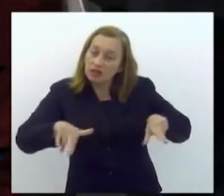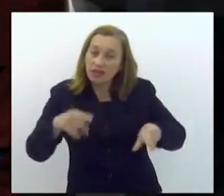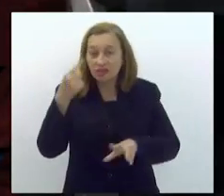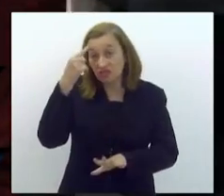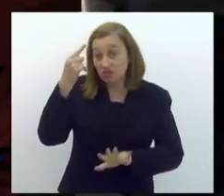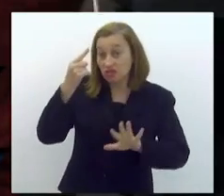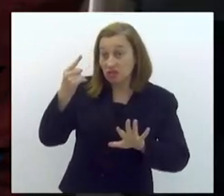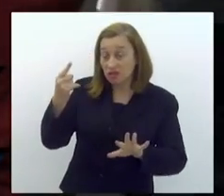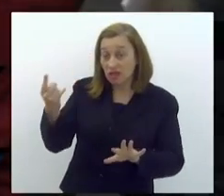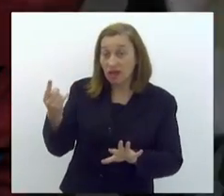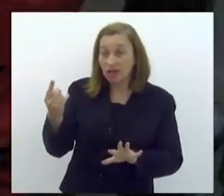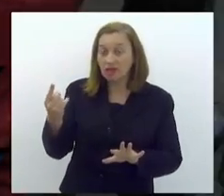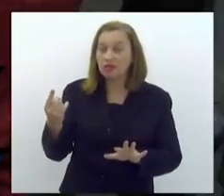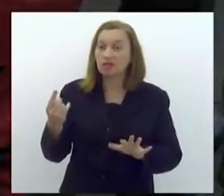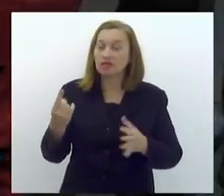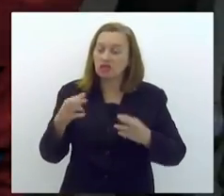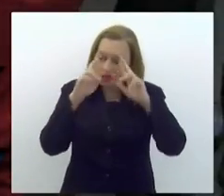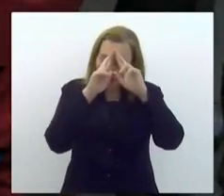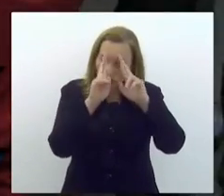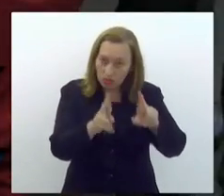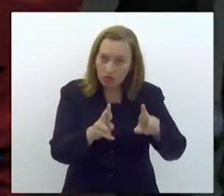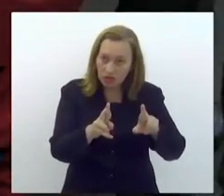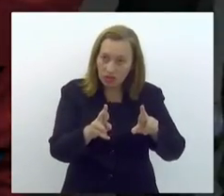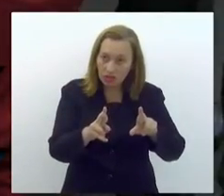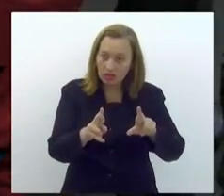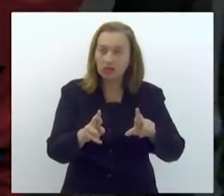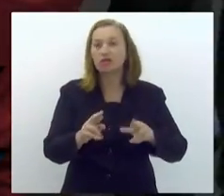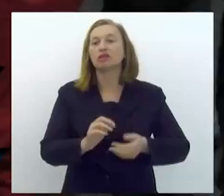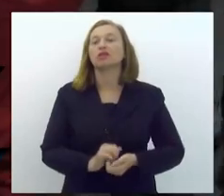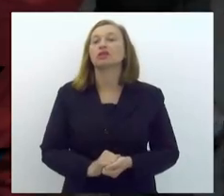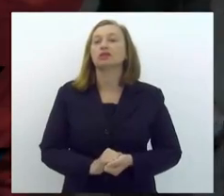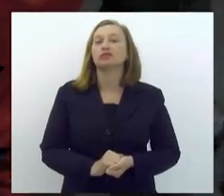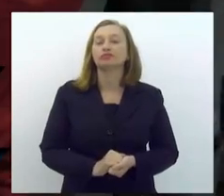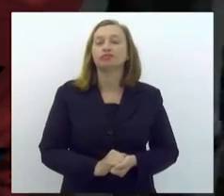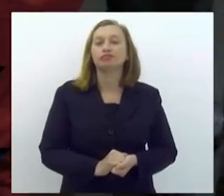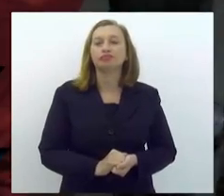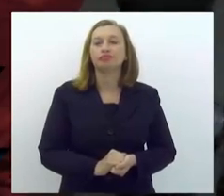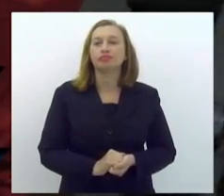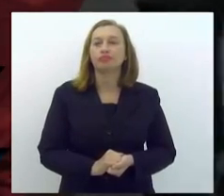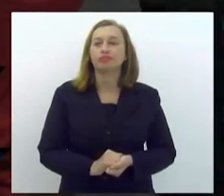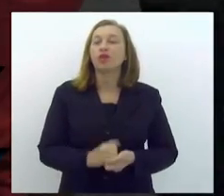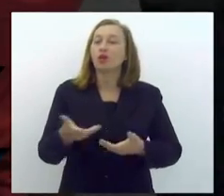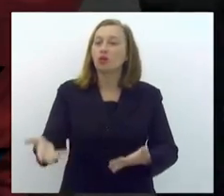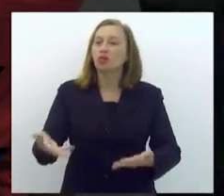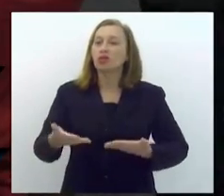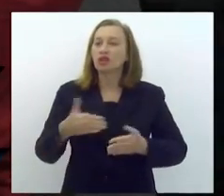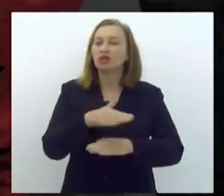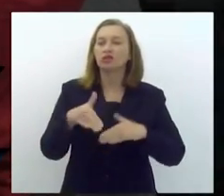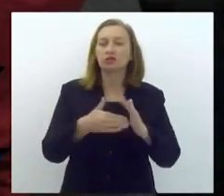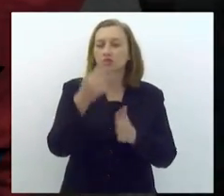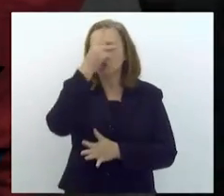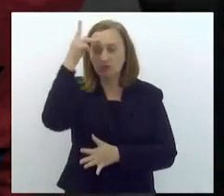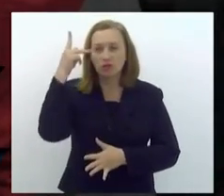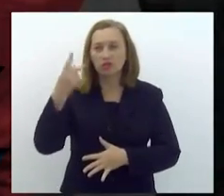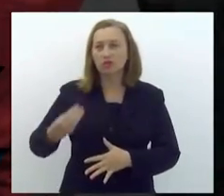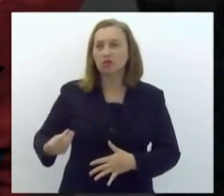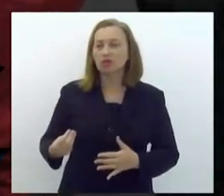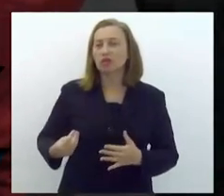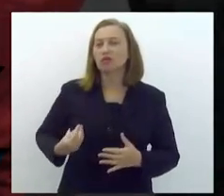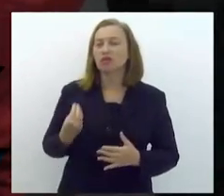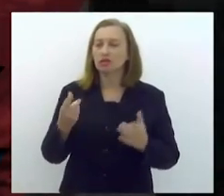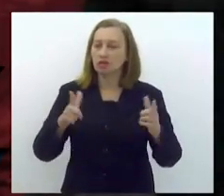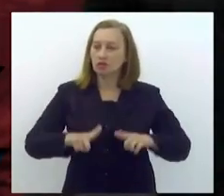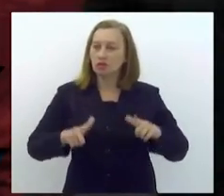ideias sejas tratada com respeito e tolerância convido a todas as pessoas aqui presentes